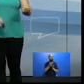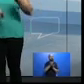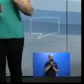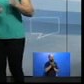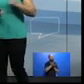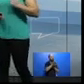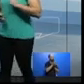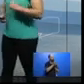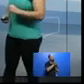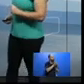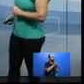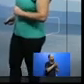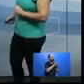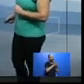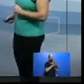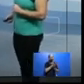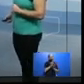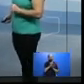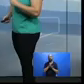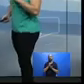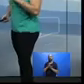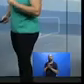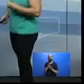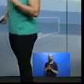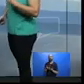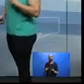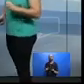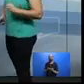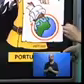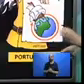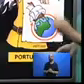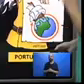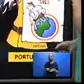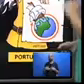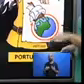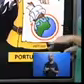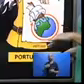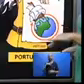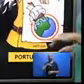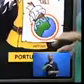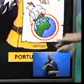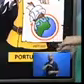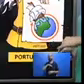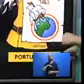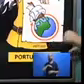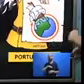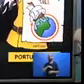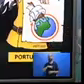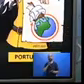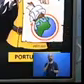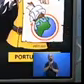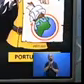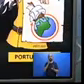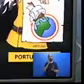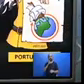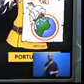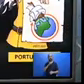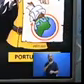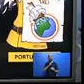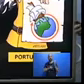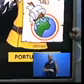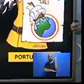só queria tirar riquezas. Os portugueses descobriram que nessa nova terra havia uma